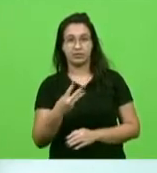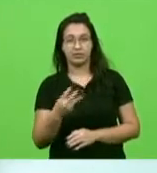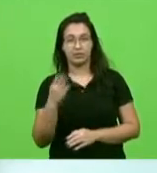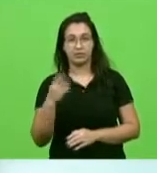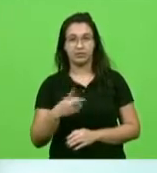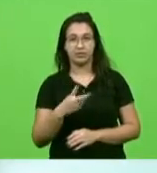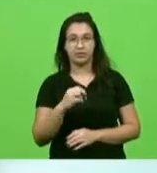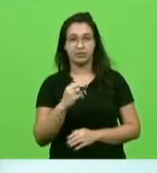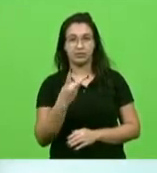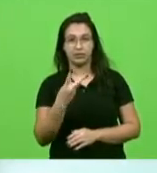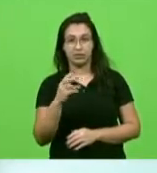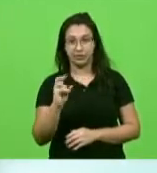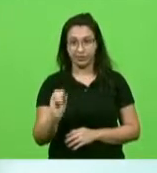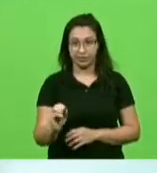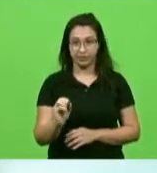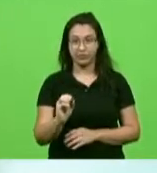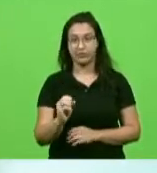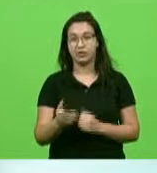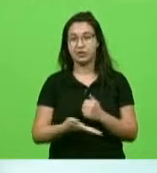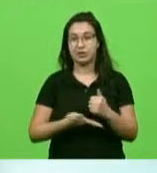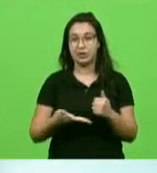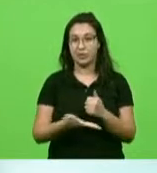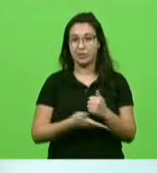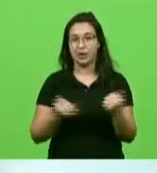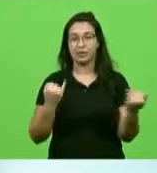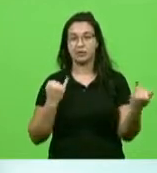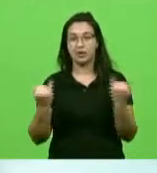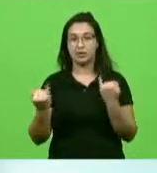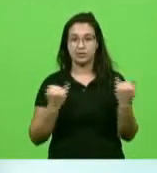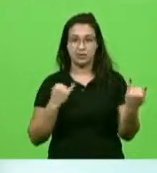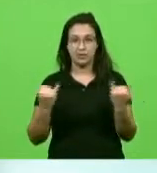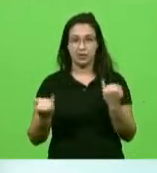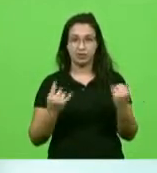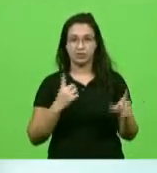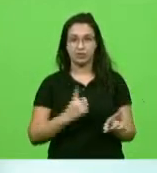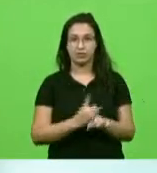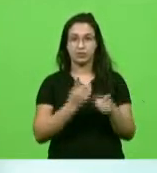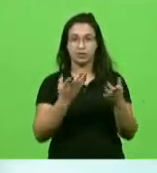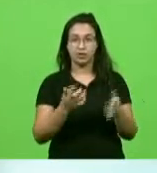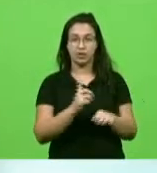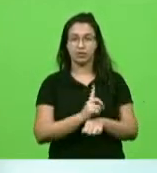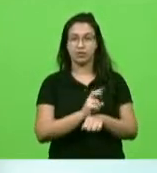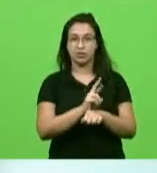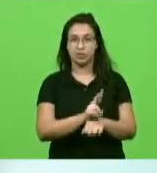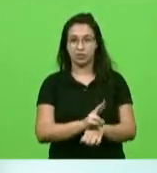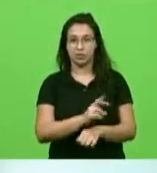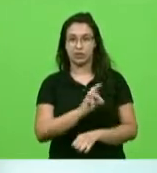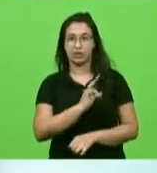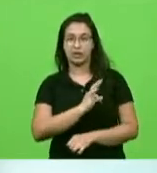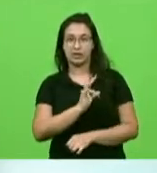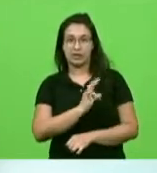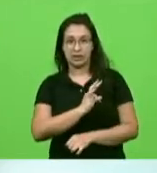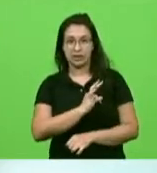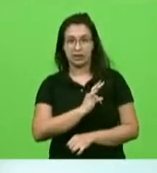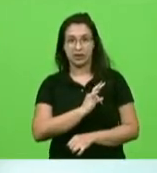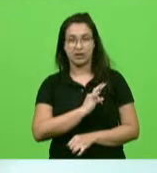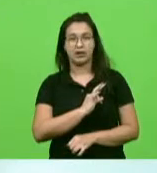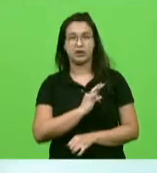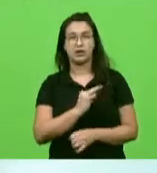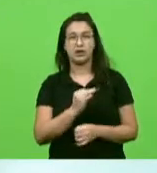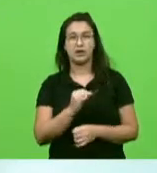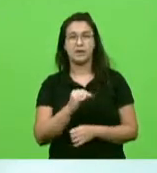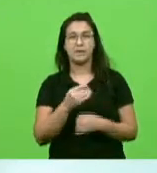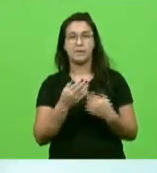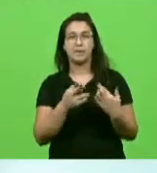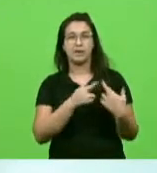DGE 513/2020, cumpre informar, com base nas informações levantadas pela diretoria técnica relacionadas diretamente às competências